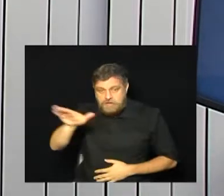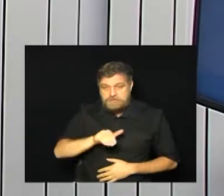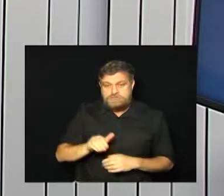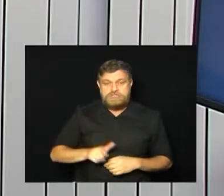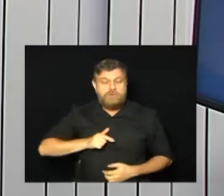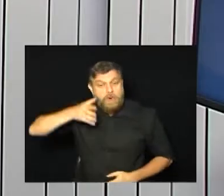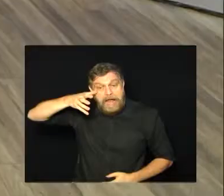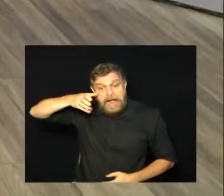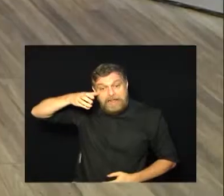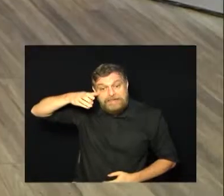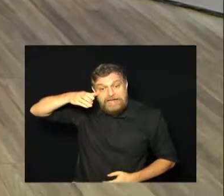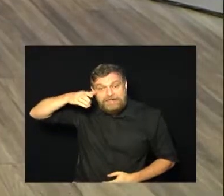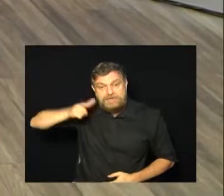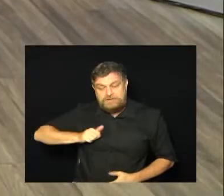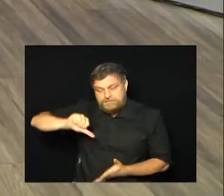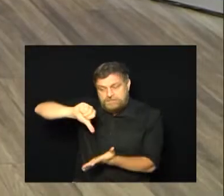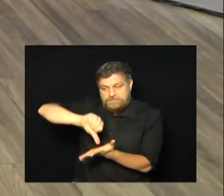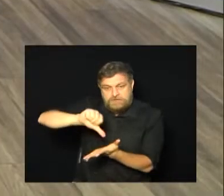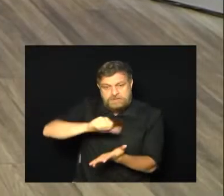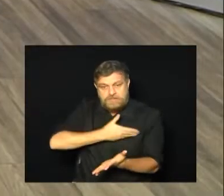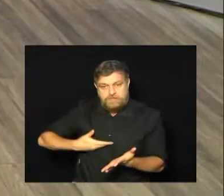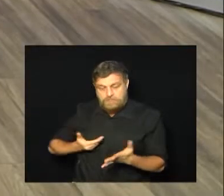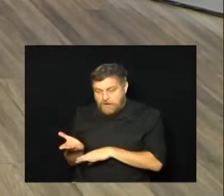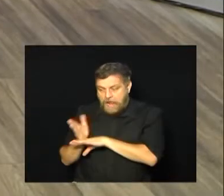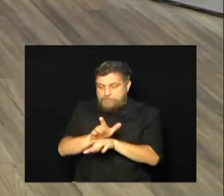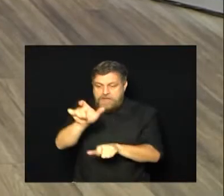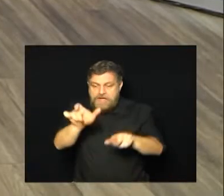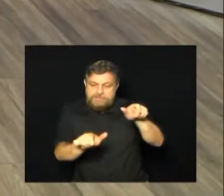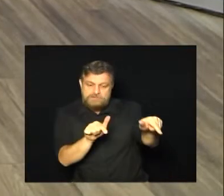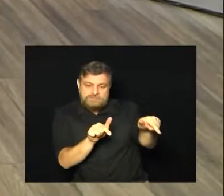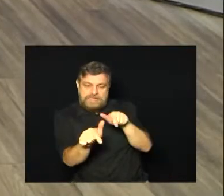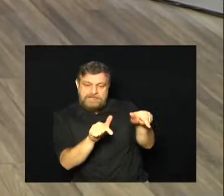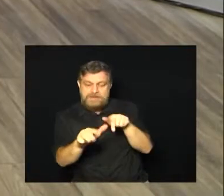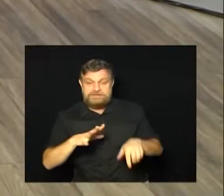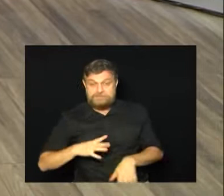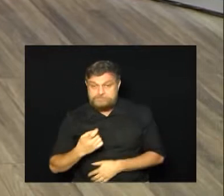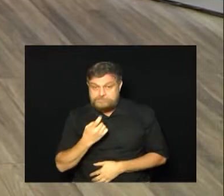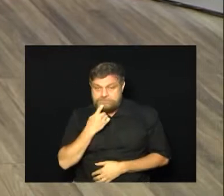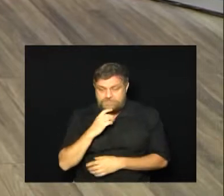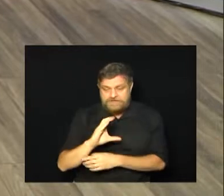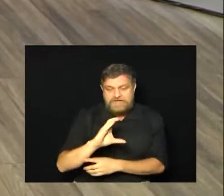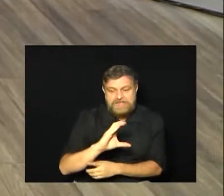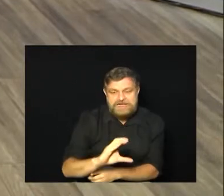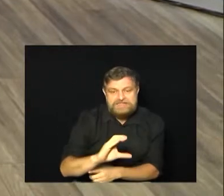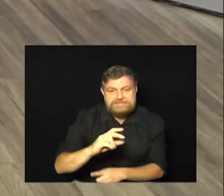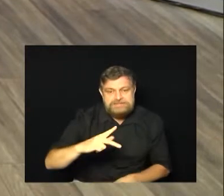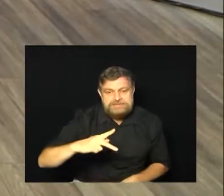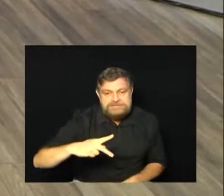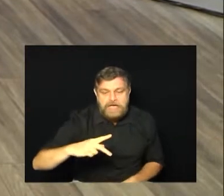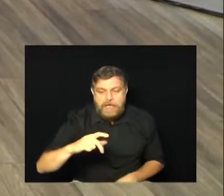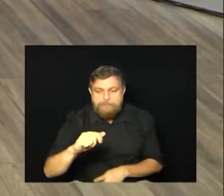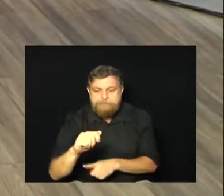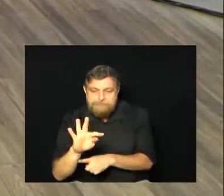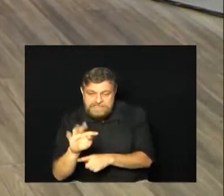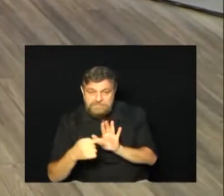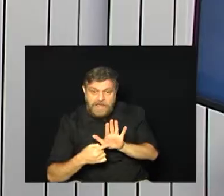repórter André Aranha, que está no Centro Público de Apoio ao Trabalhador de Campinas, o CEPAT, e vai abordar a